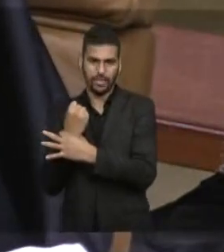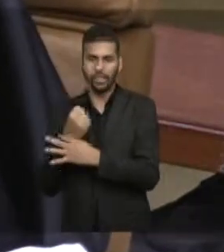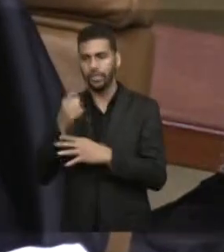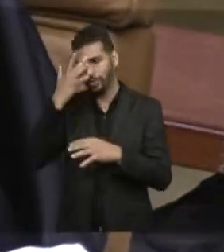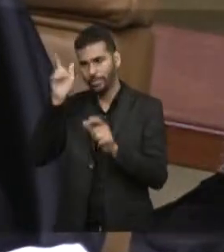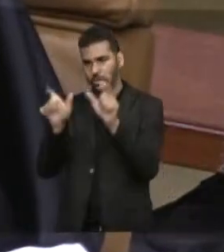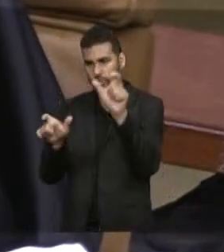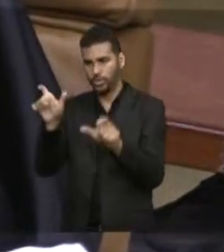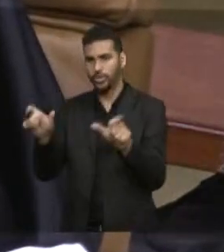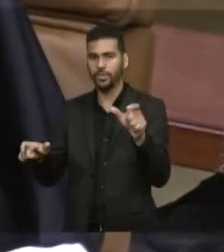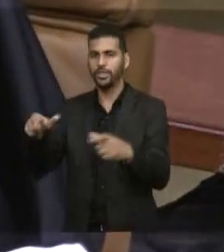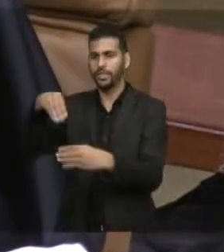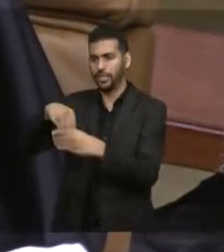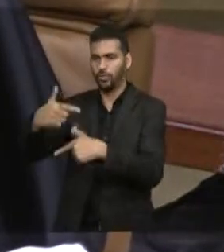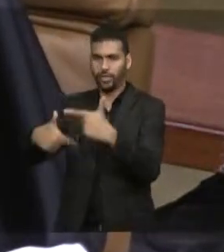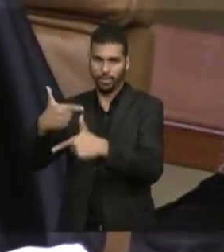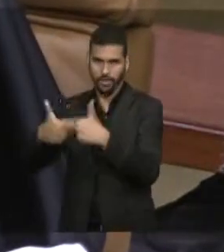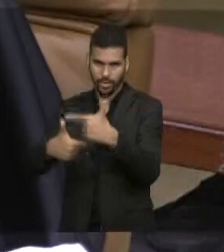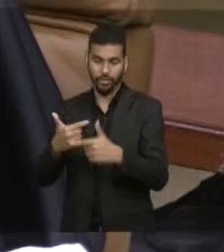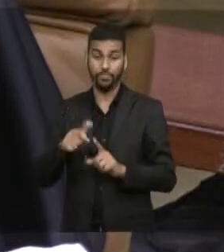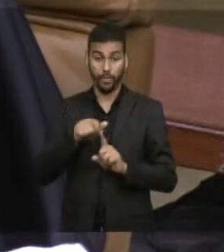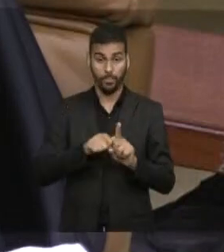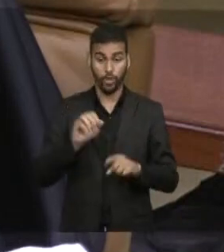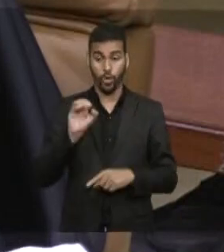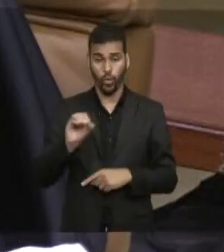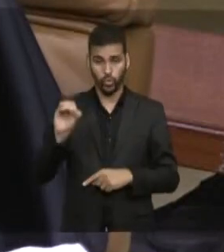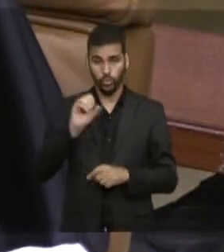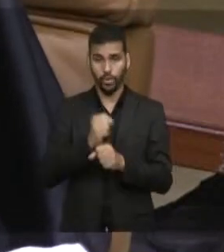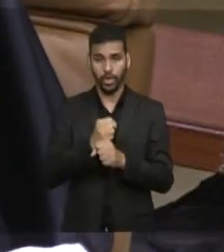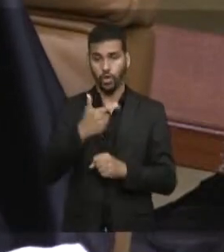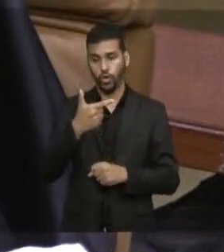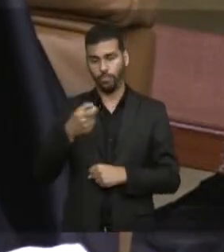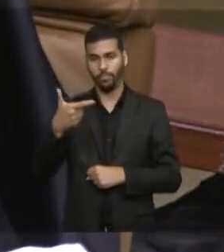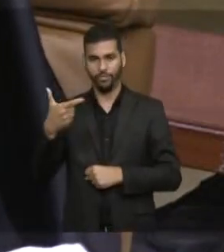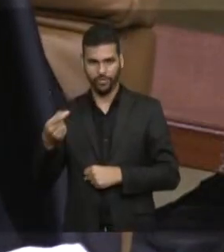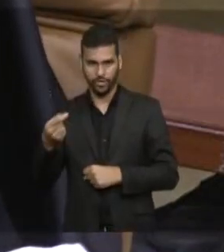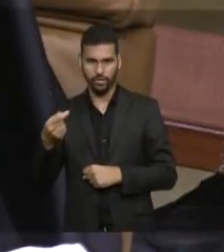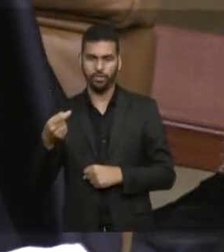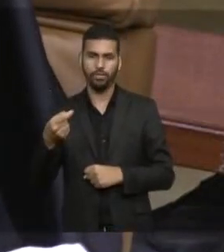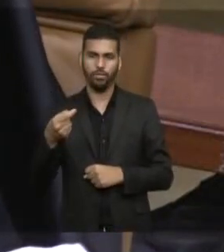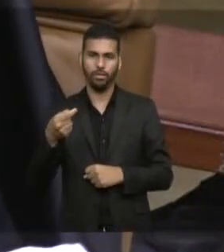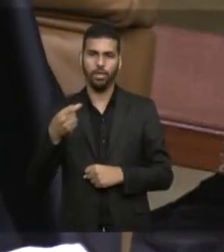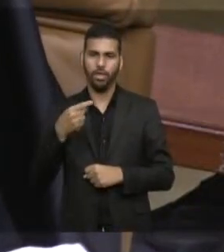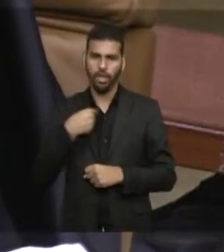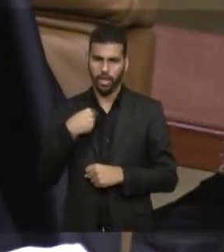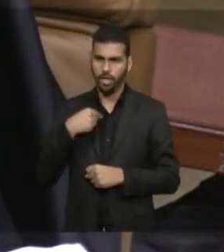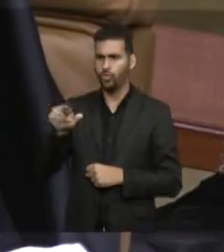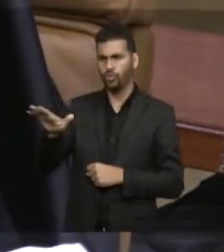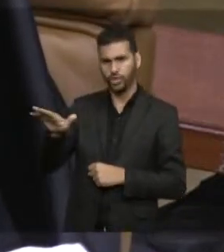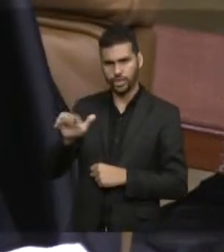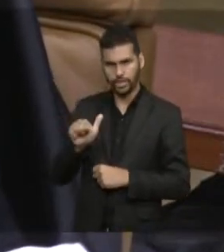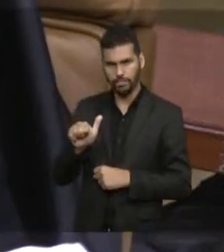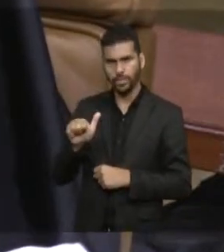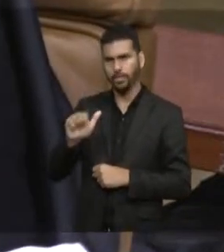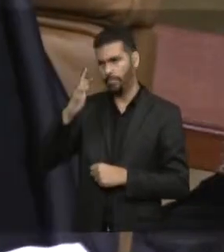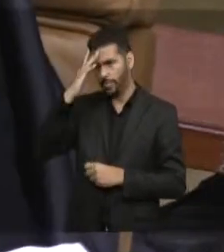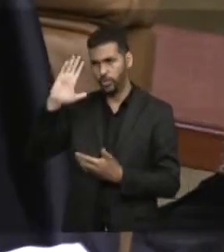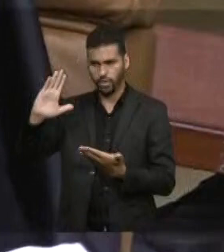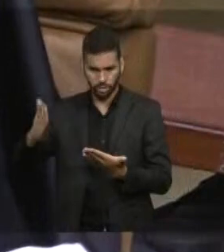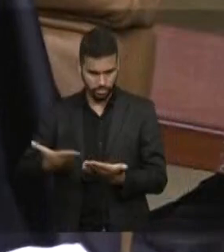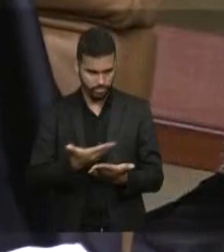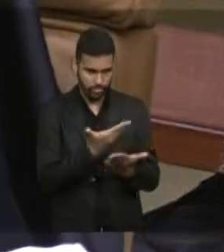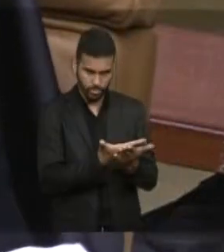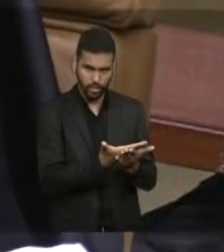trabalhadores ainda em outubro de 2020 intimei a parte requerente para regularizar o processo seja